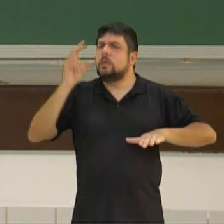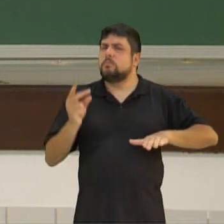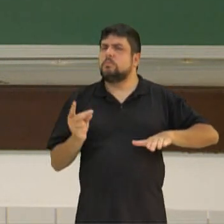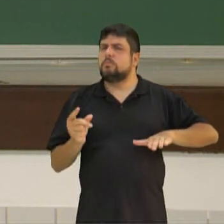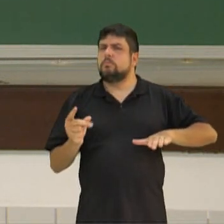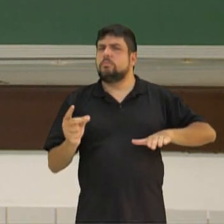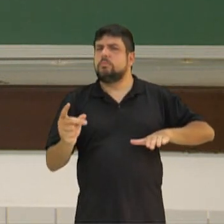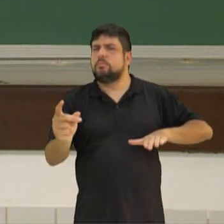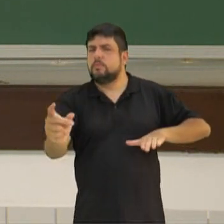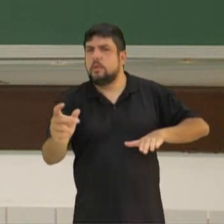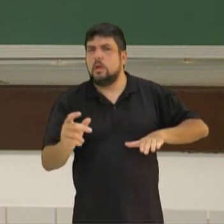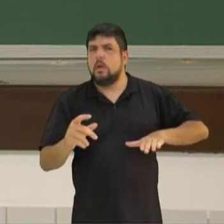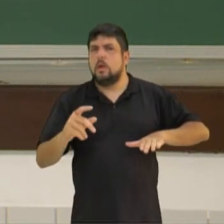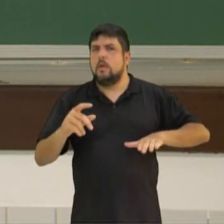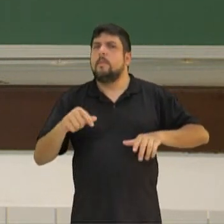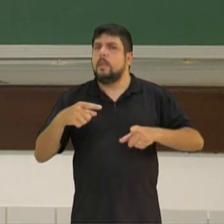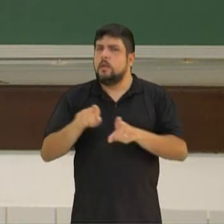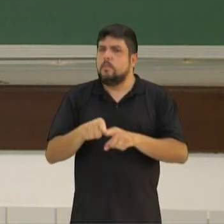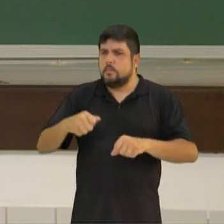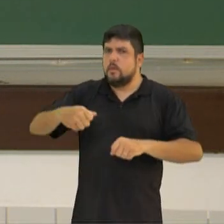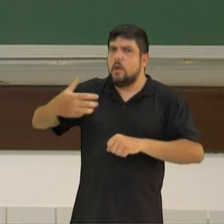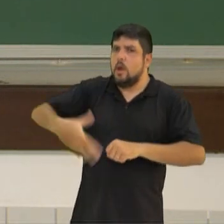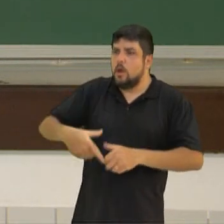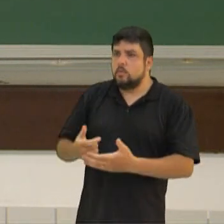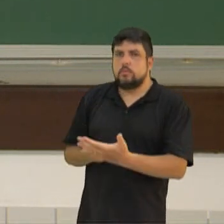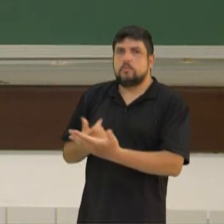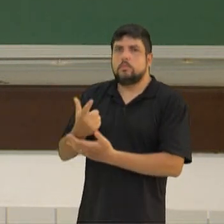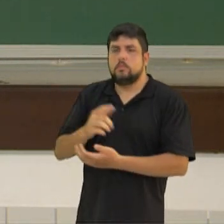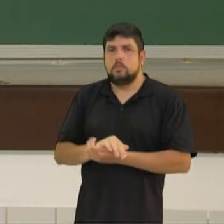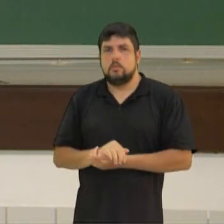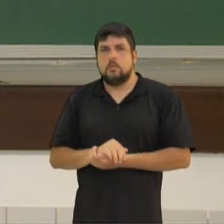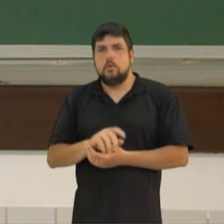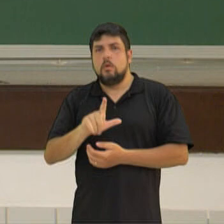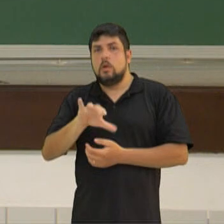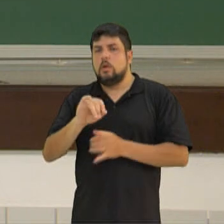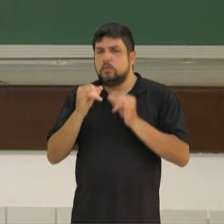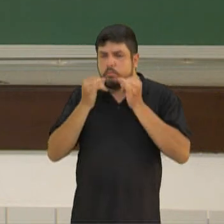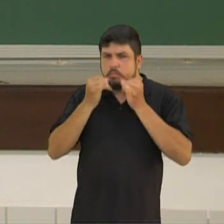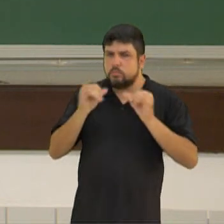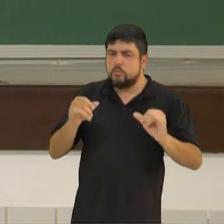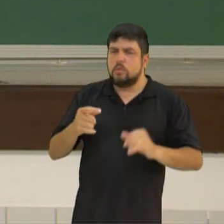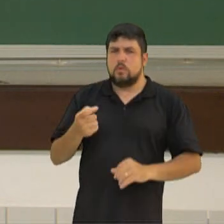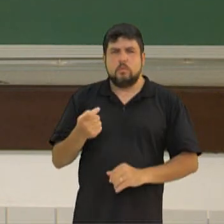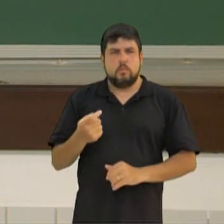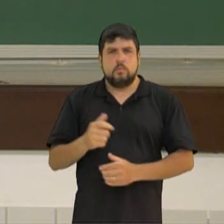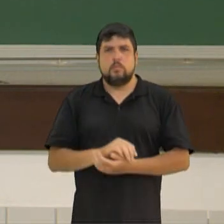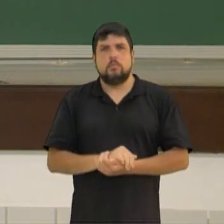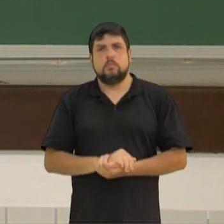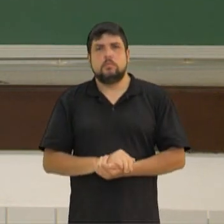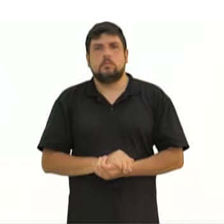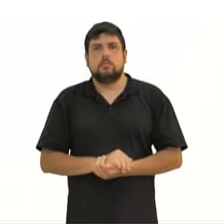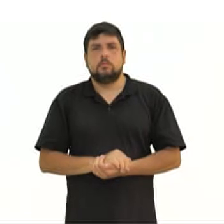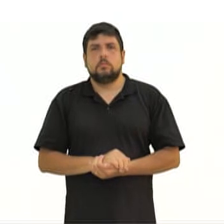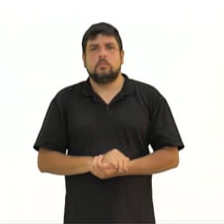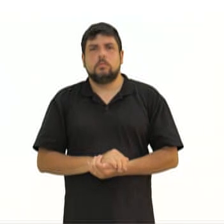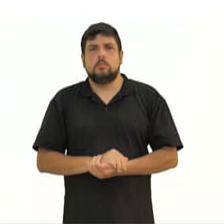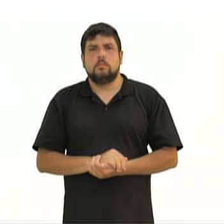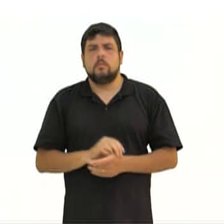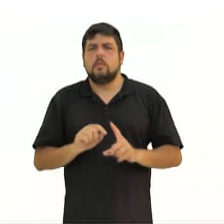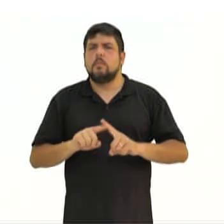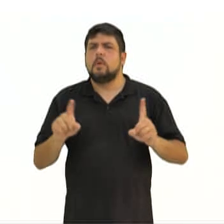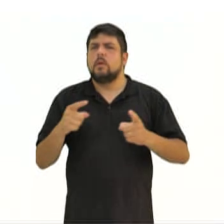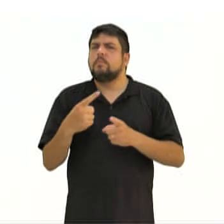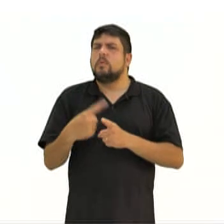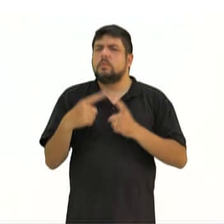difíceis de serem adquiridos. Então o lixo eletrônico era muito pouco há uns anos atrás. Por que se preocupar tanto com o